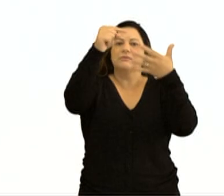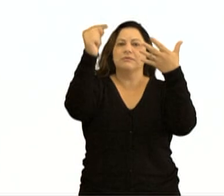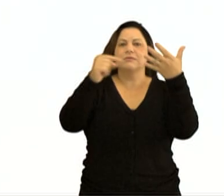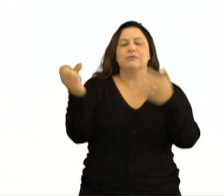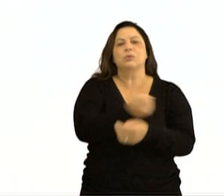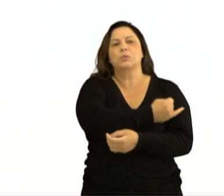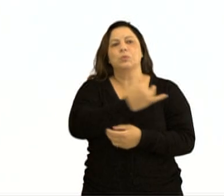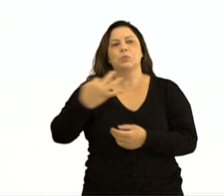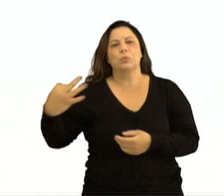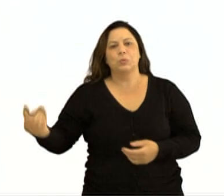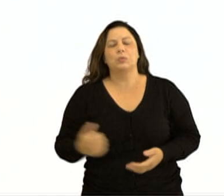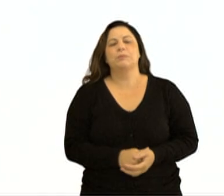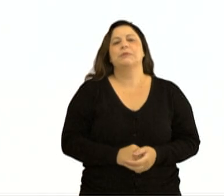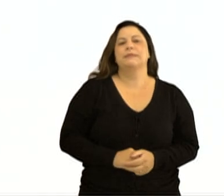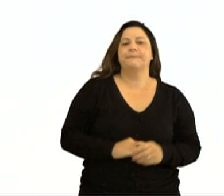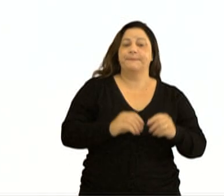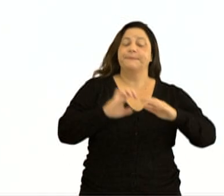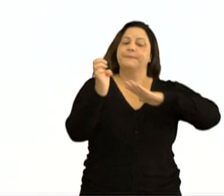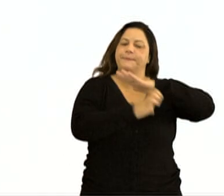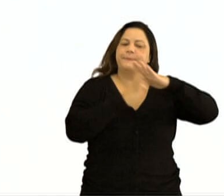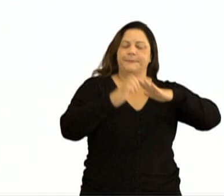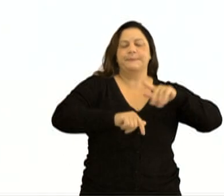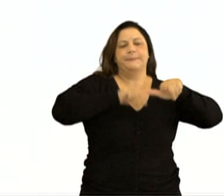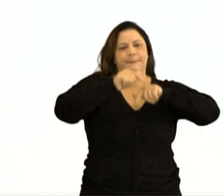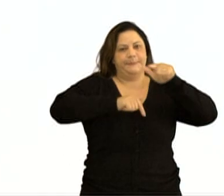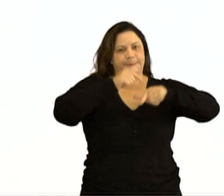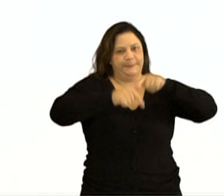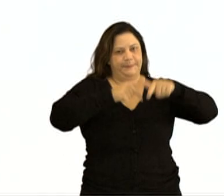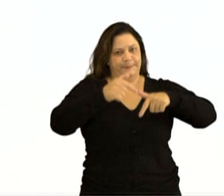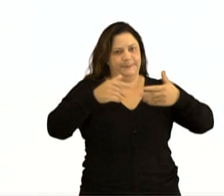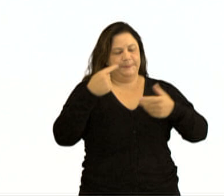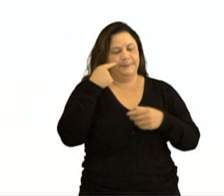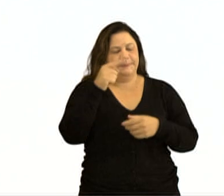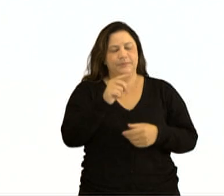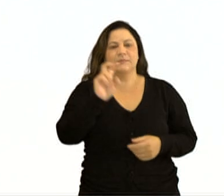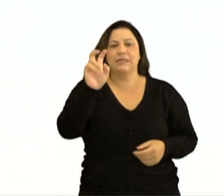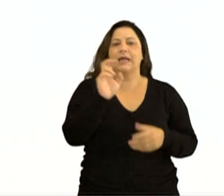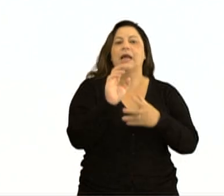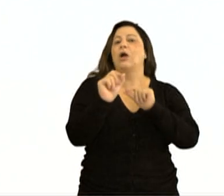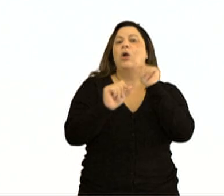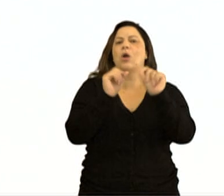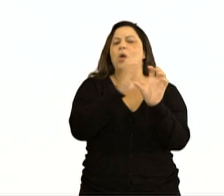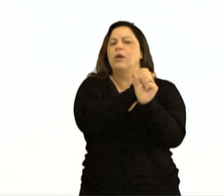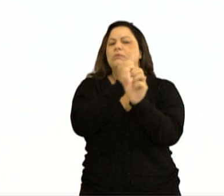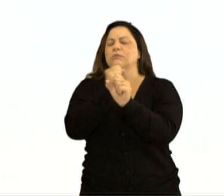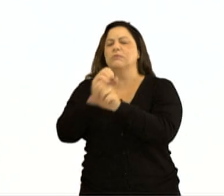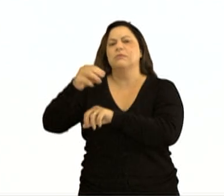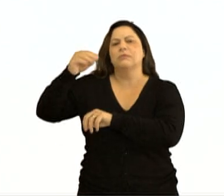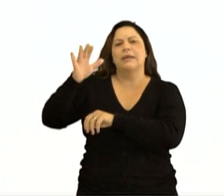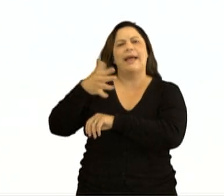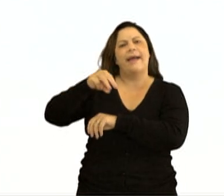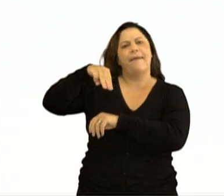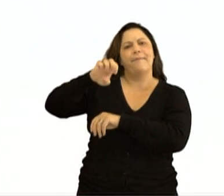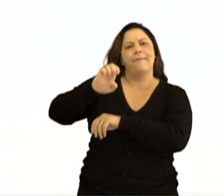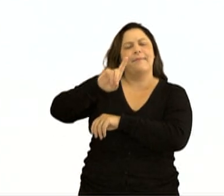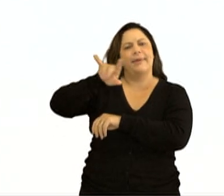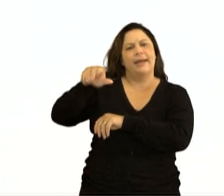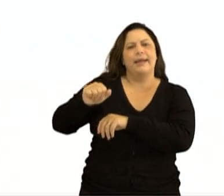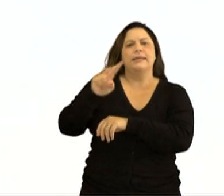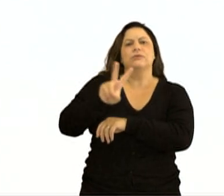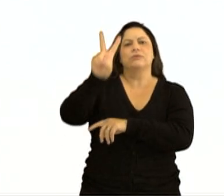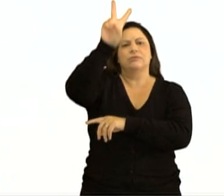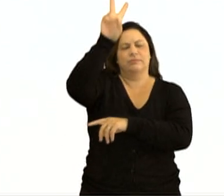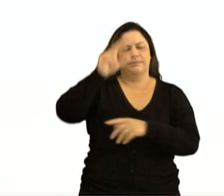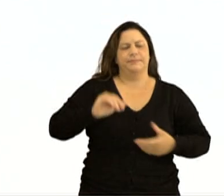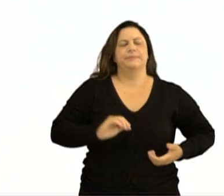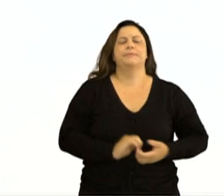de empregados dessas 5 empresas, né? E agora a gente vai calcular a média desses valores para a gente poder calcular a